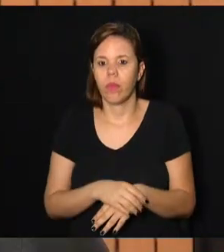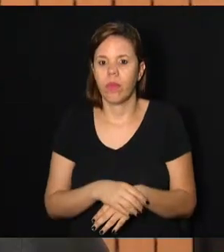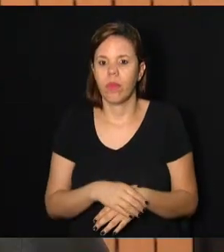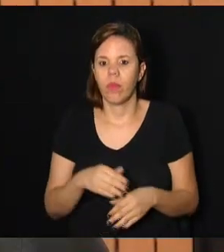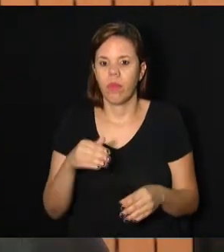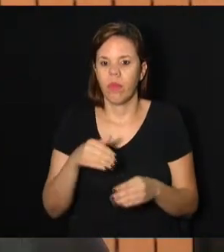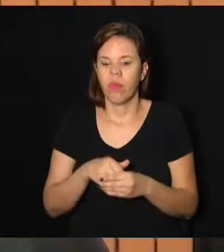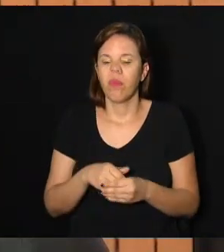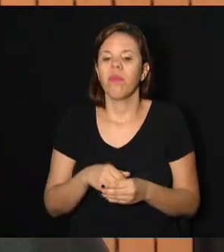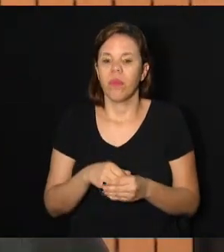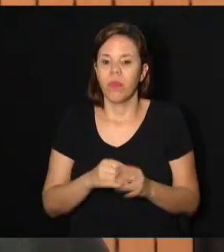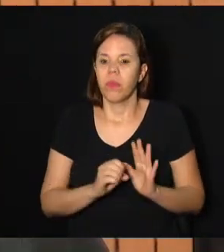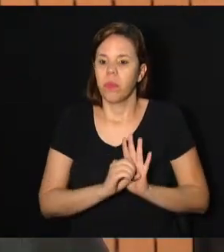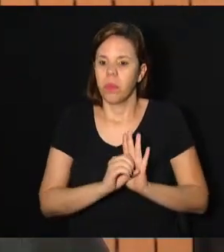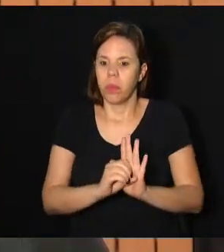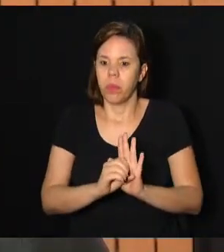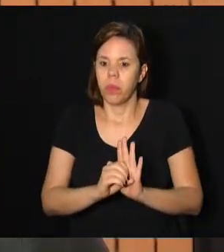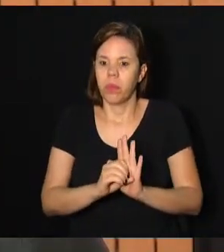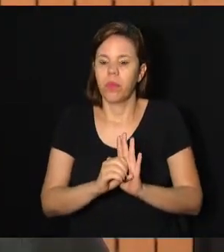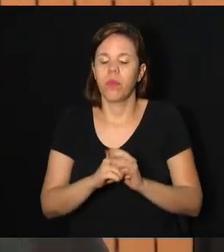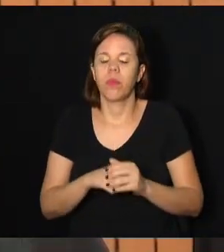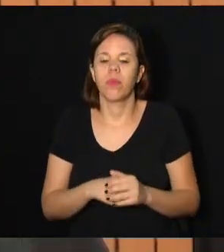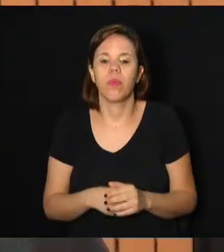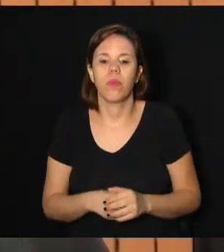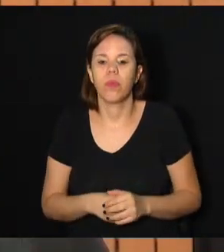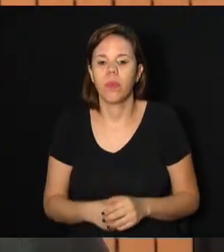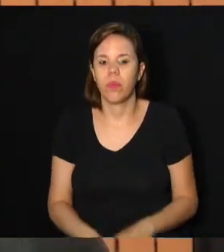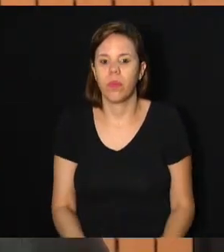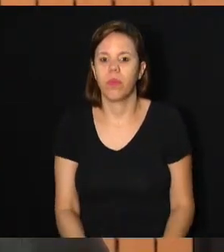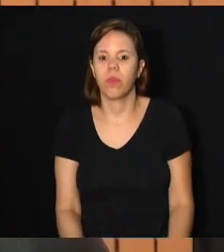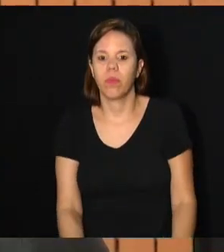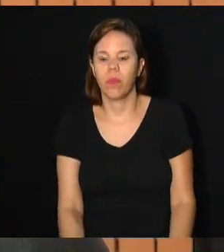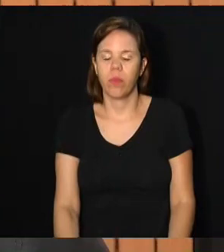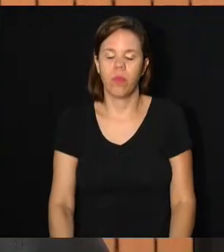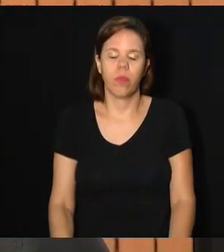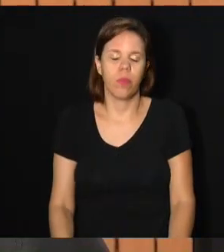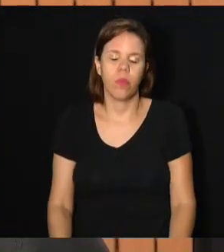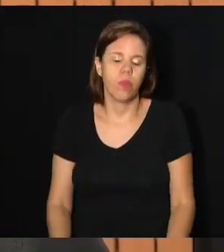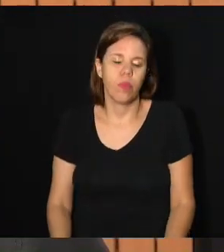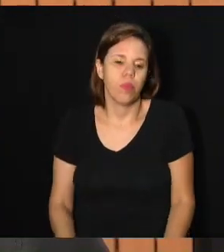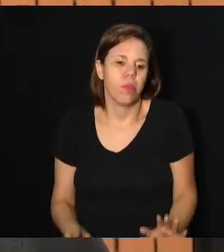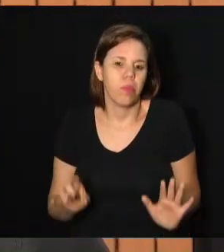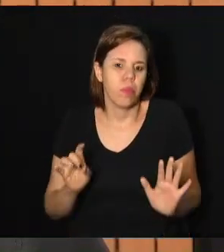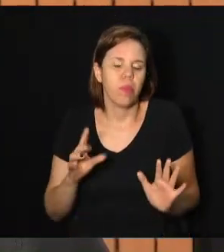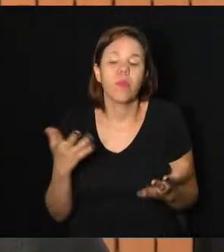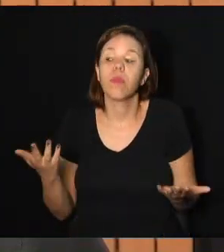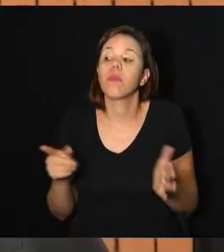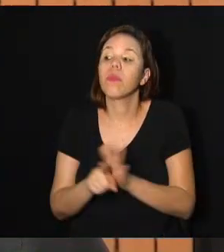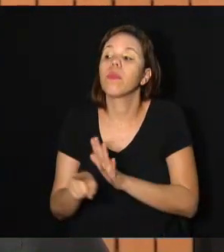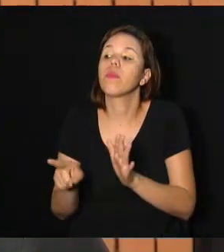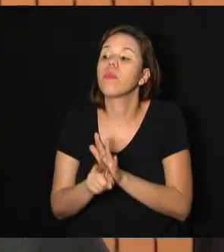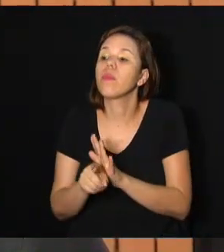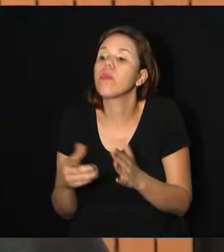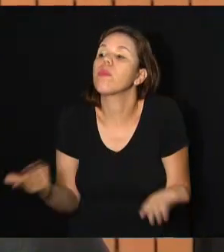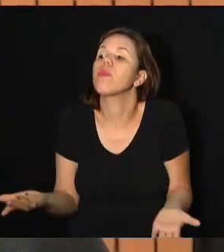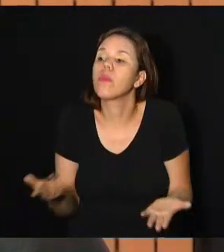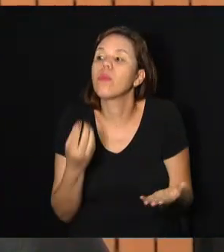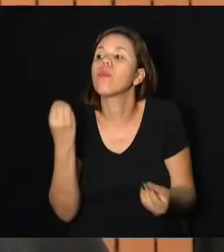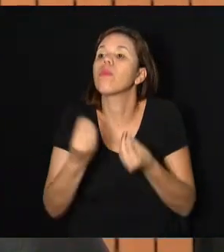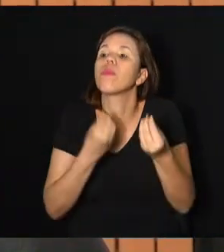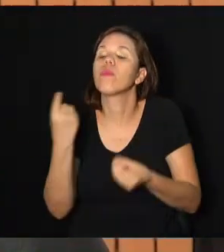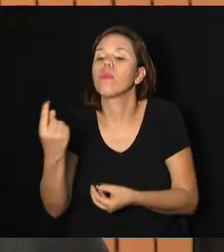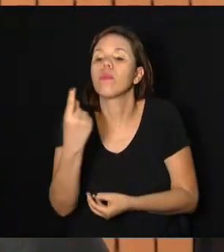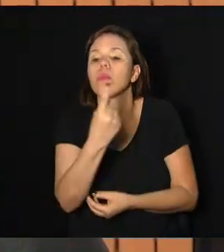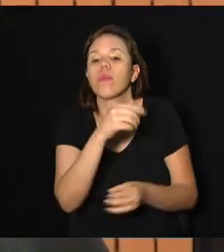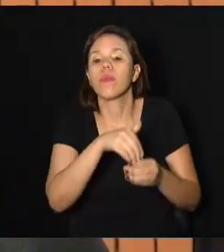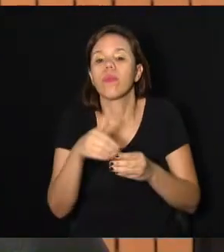votação simbólica pelo regimento interno, as pessoas questionavam assim, mas E aí, como é que cada vereador votou?